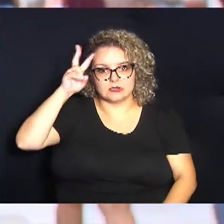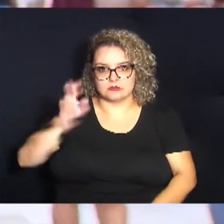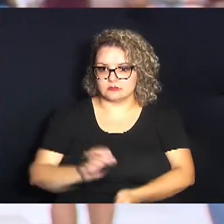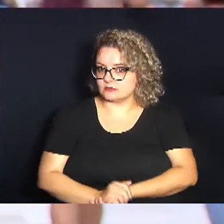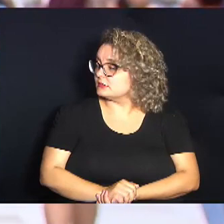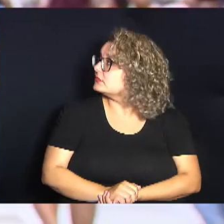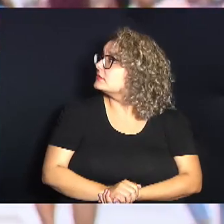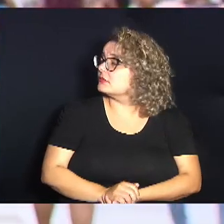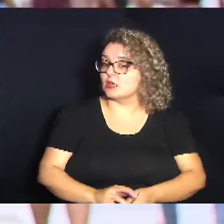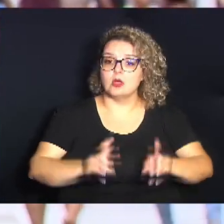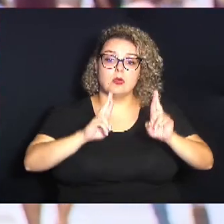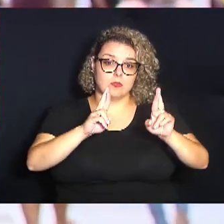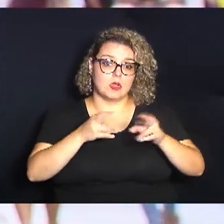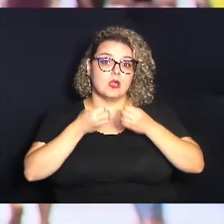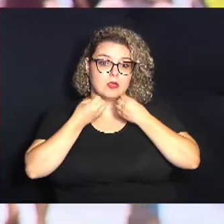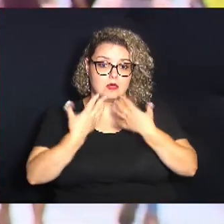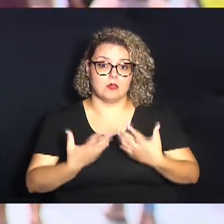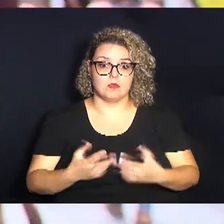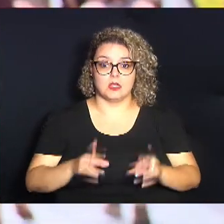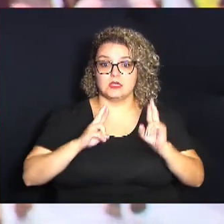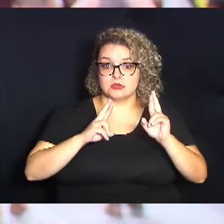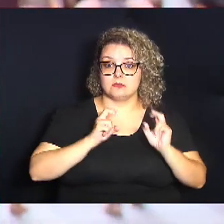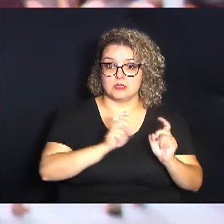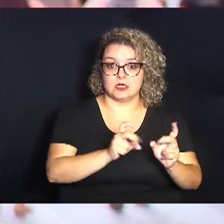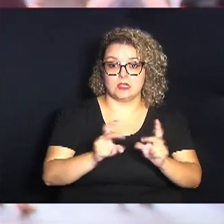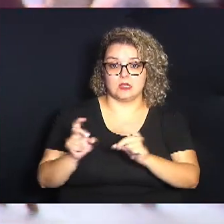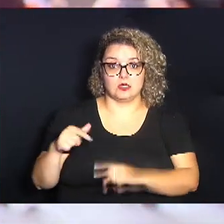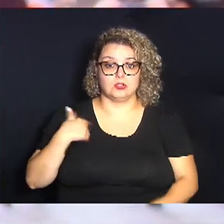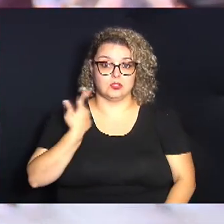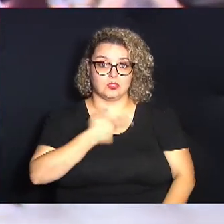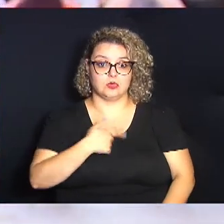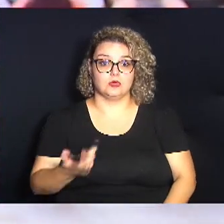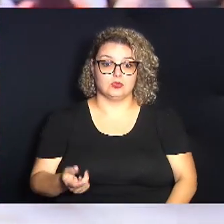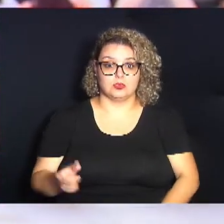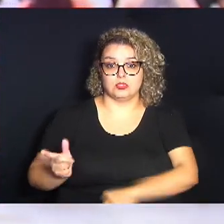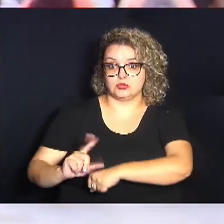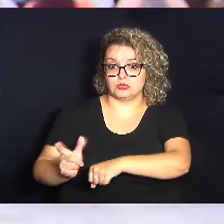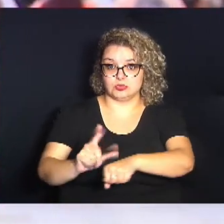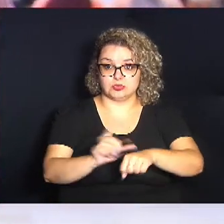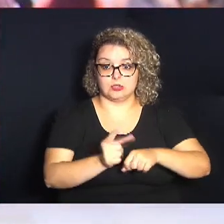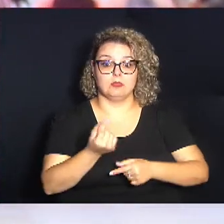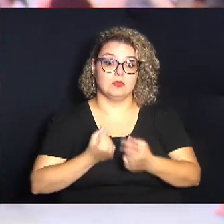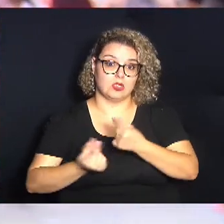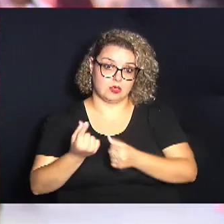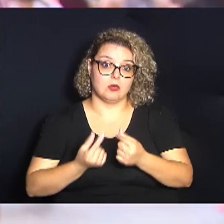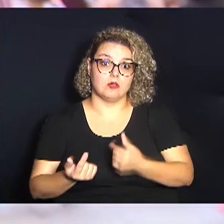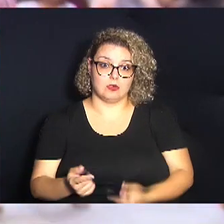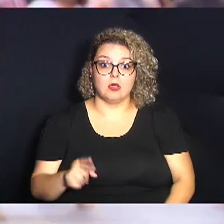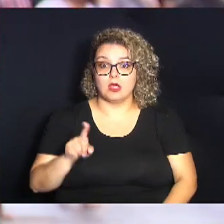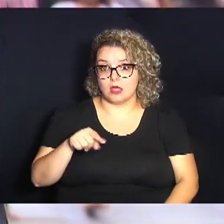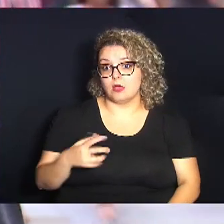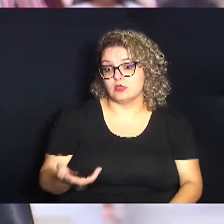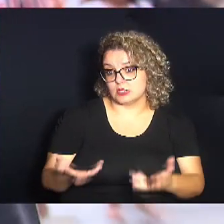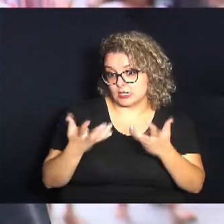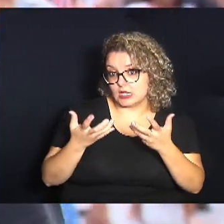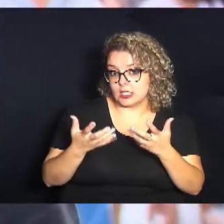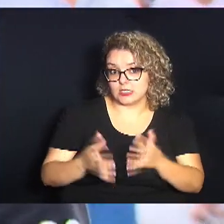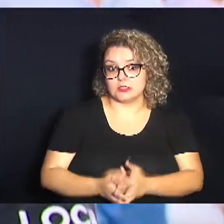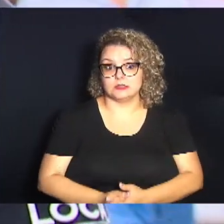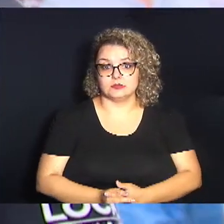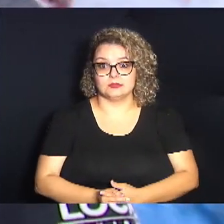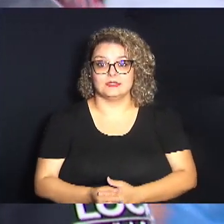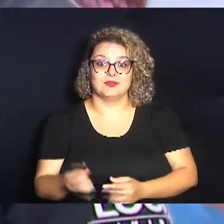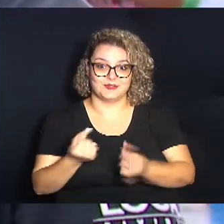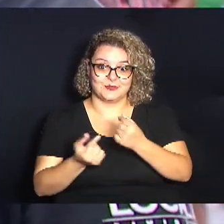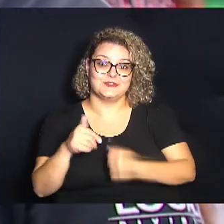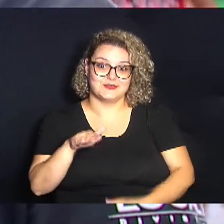expectativa boa, eu espero que venda bastante, que o nosso comércio tenha bastante renda, né, que é o que a gente procura. E um dinheirinho extra,